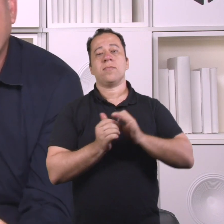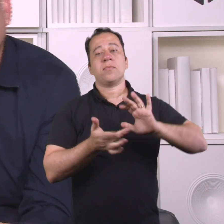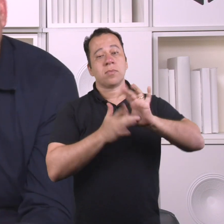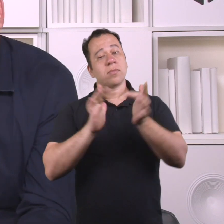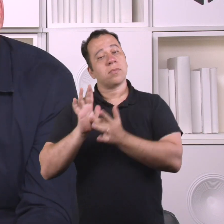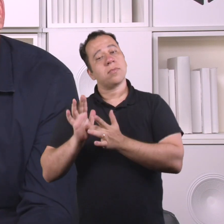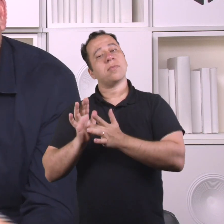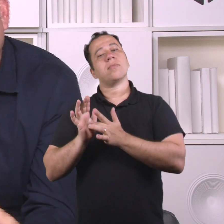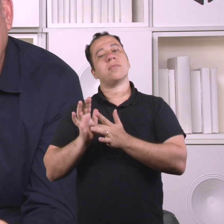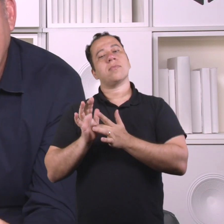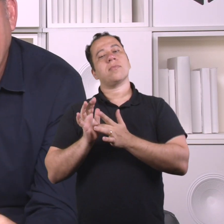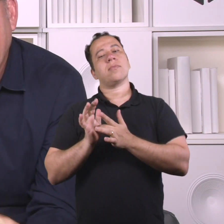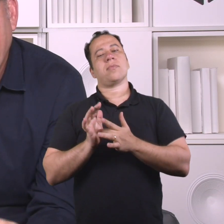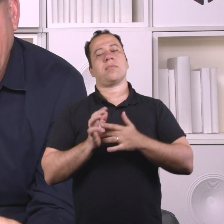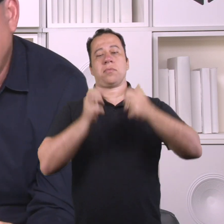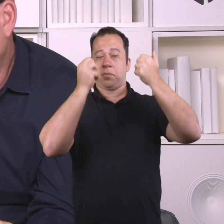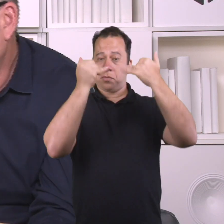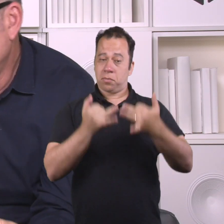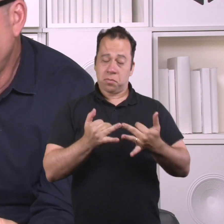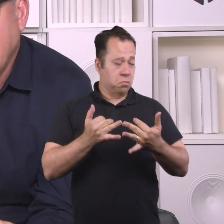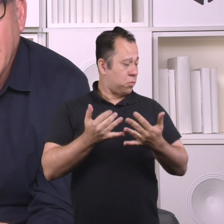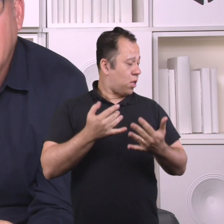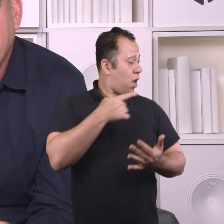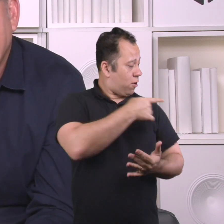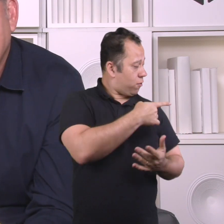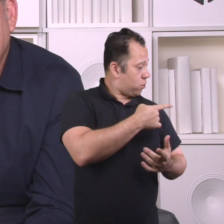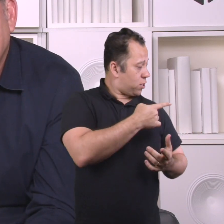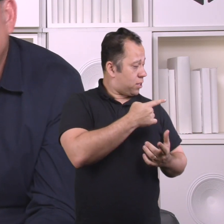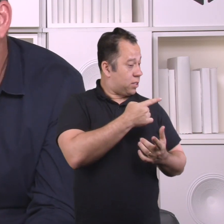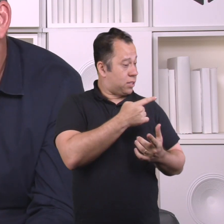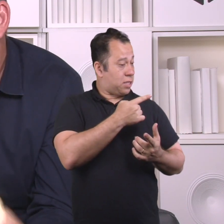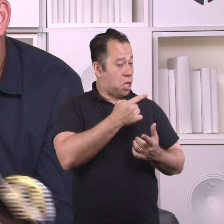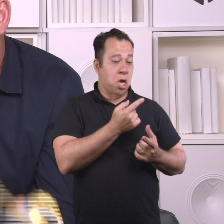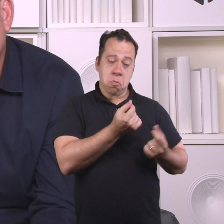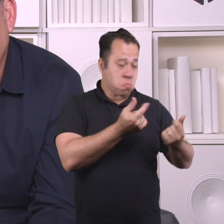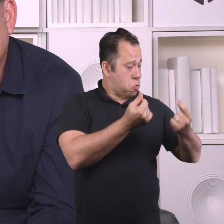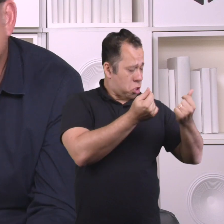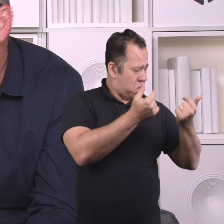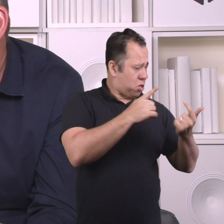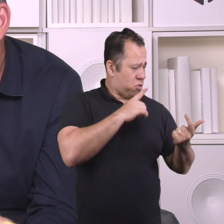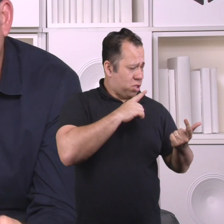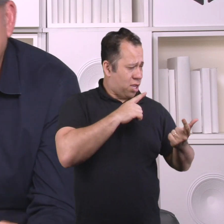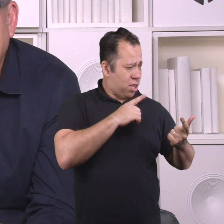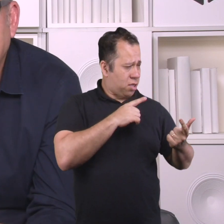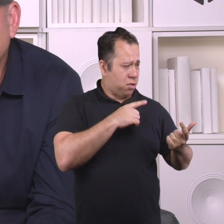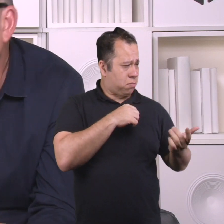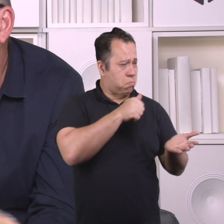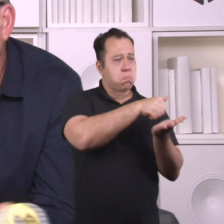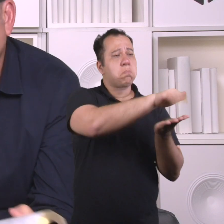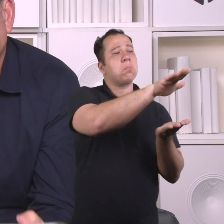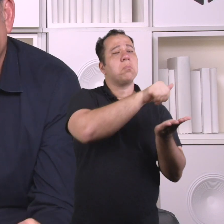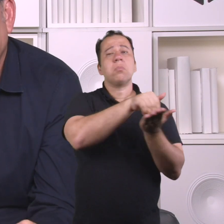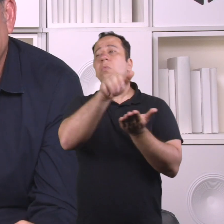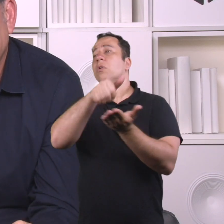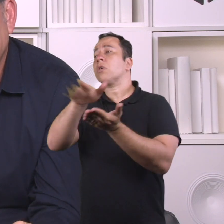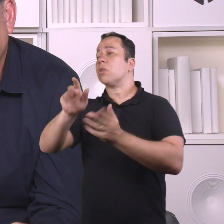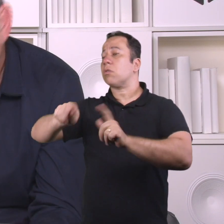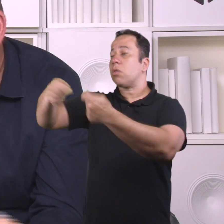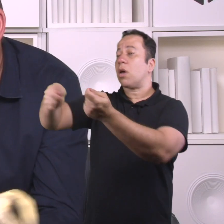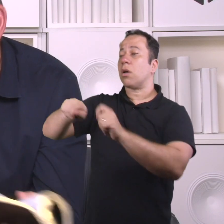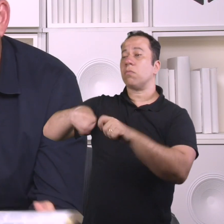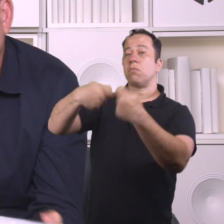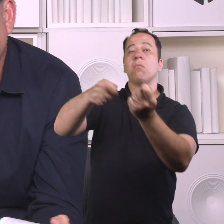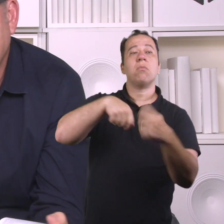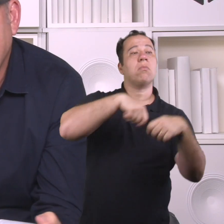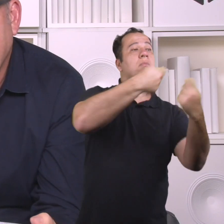para esse jovem rico é: pega todo o seu dinheiro e distribui para os pobres, livre-se dele, doe, dê